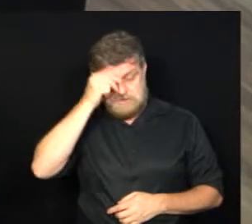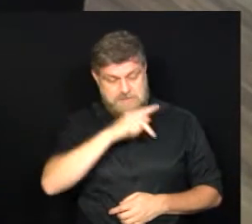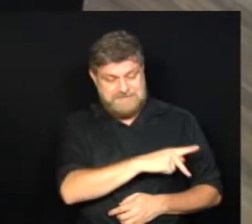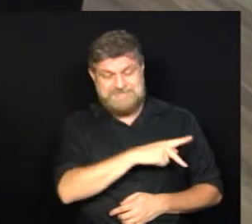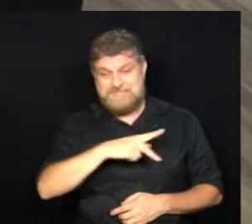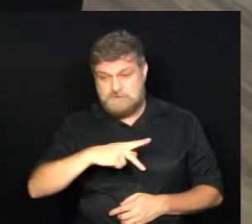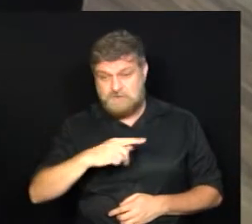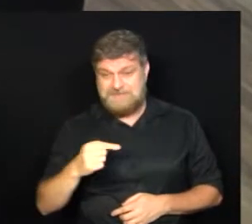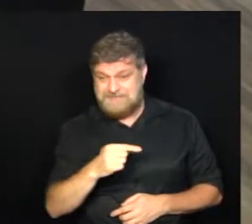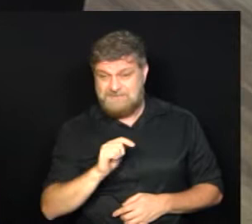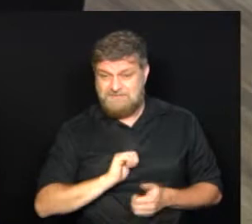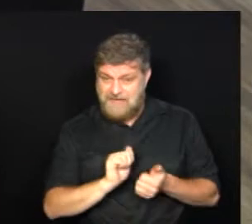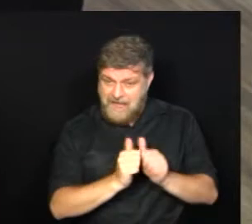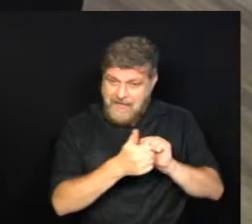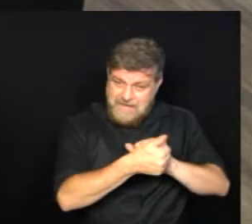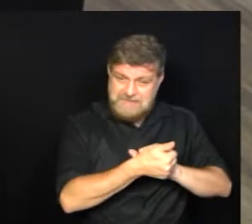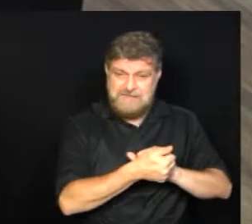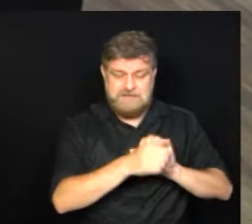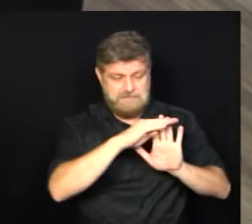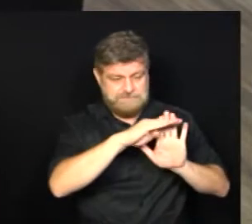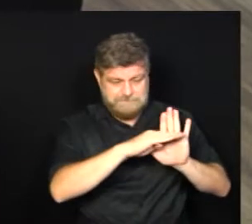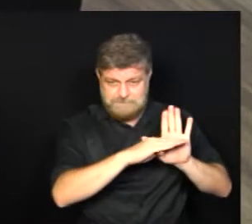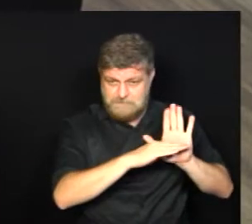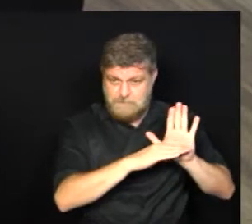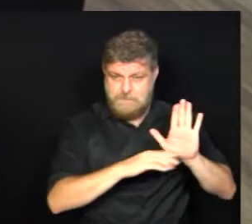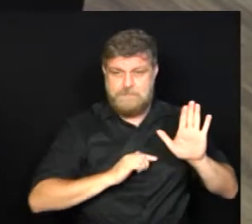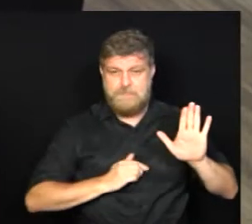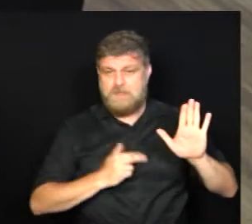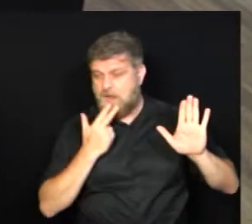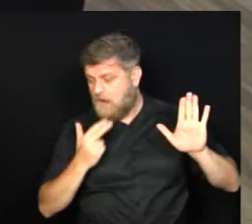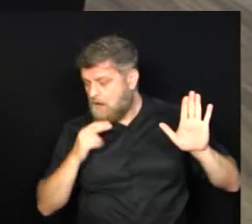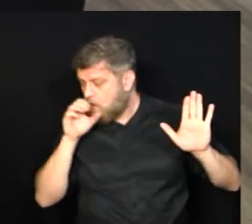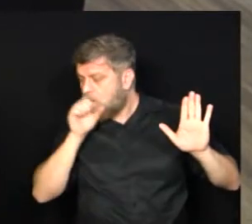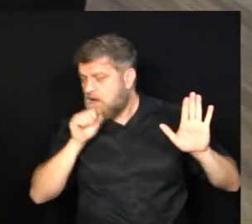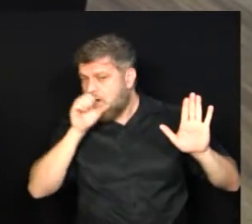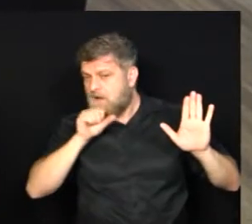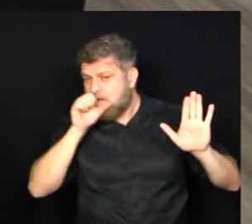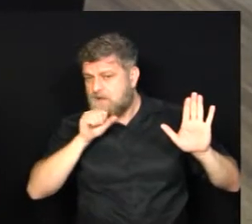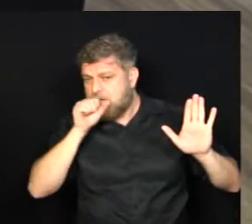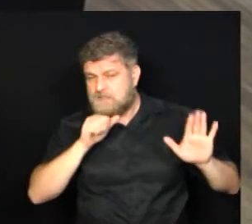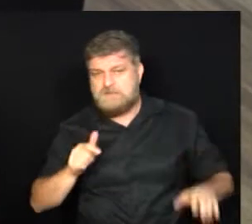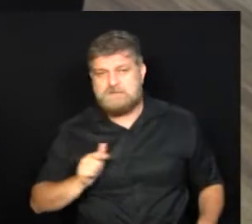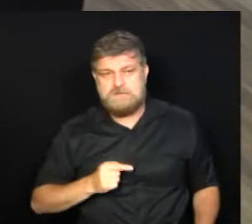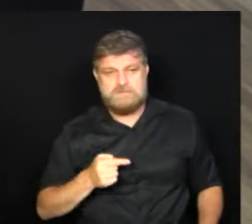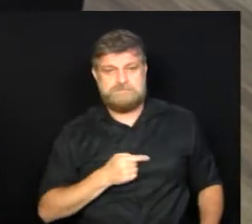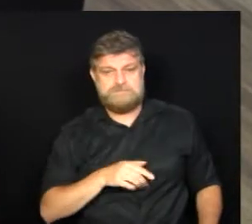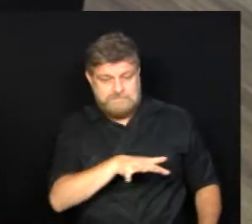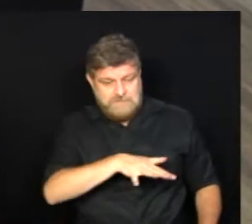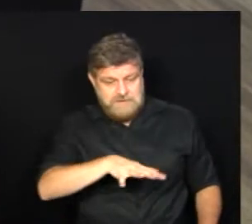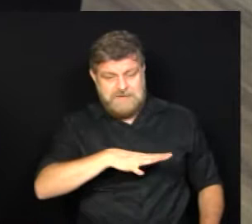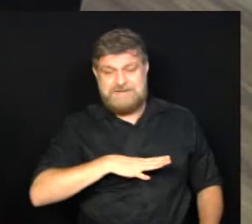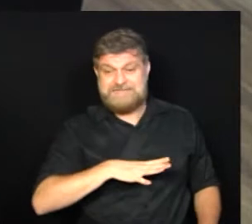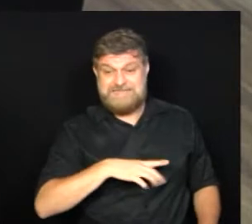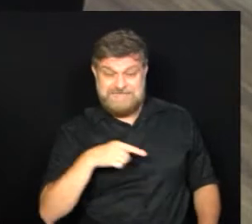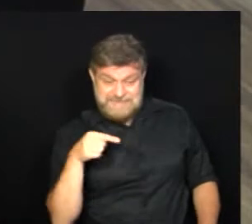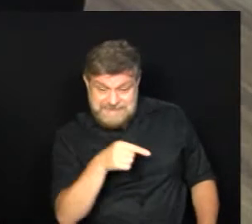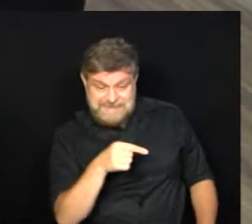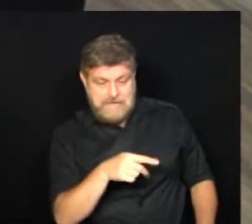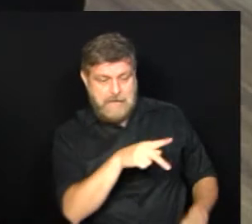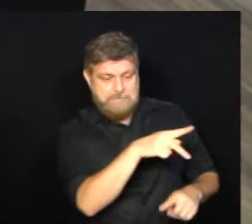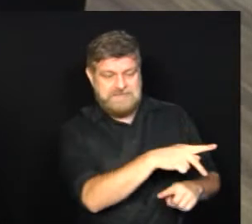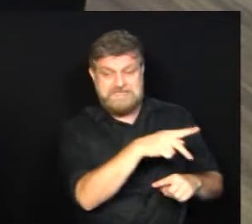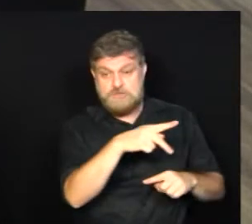vão adequar o Plano São Paulo, na questão da fase laranja, às realidades do município. Então, também